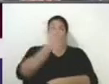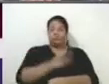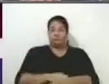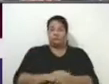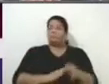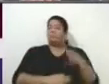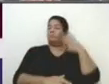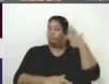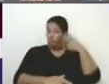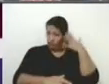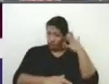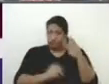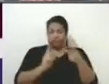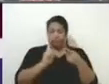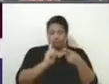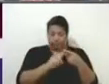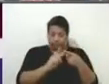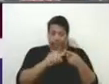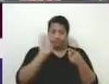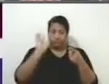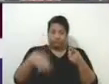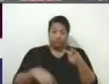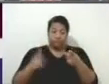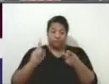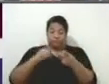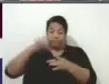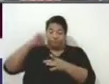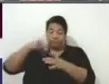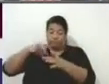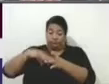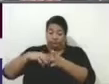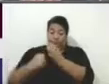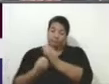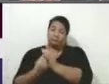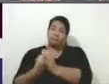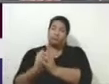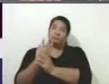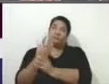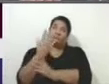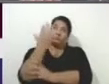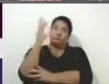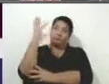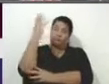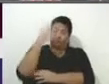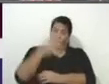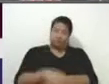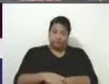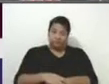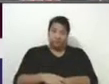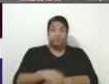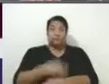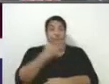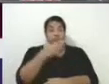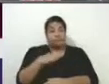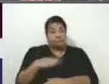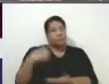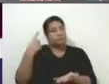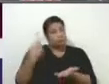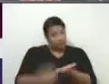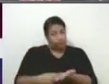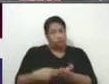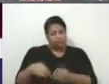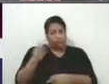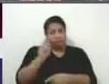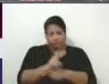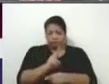de árvores. Olha lá, essa foto aí. E aí as crianças se comprometeram a cuidar, e assim que a gente vai